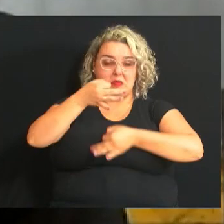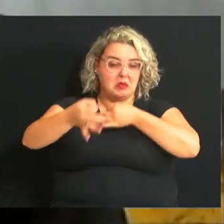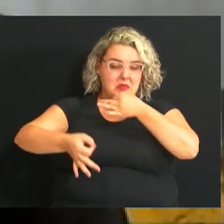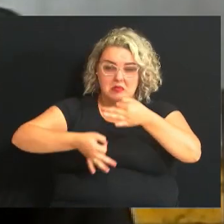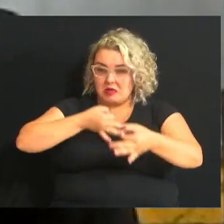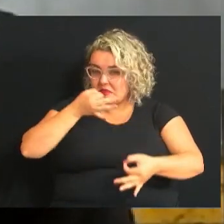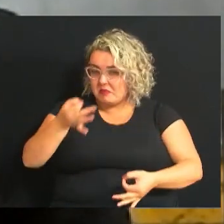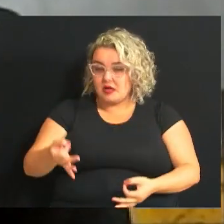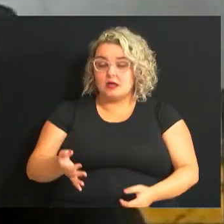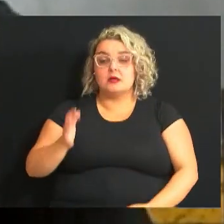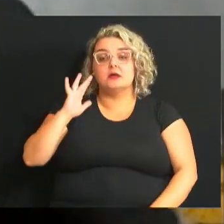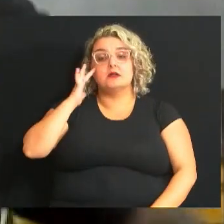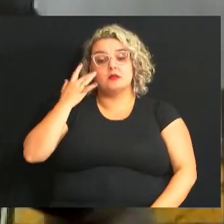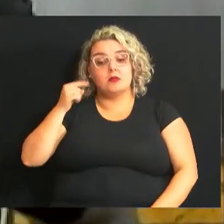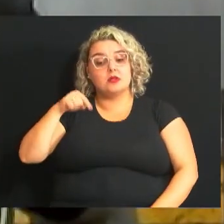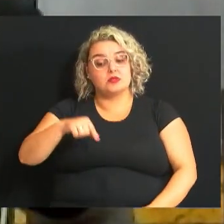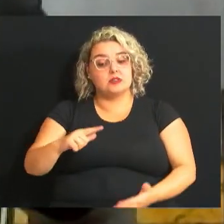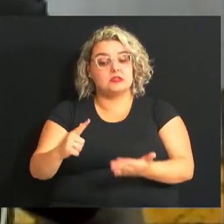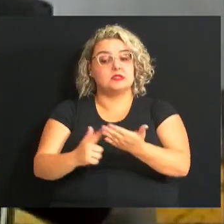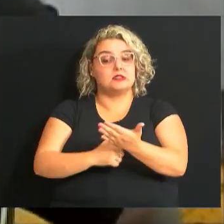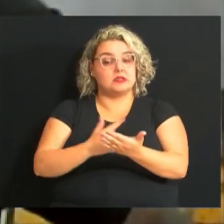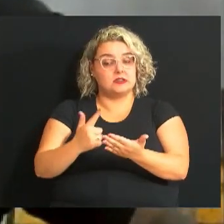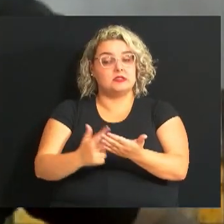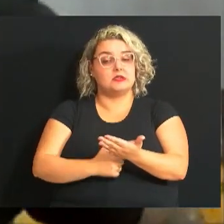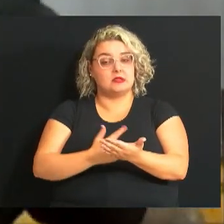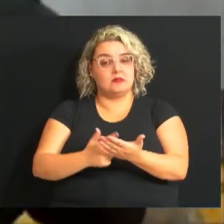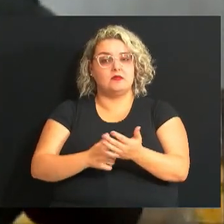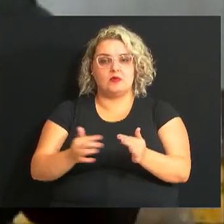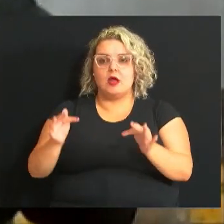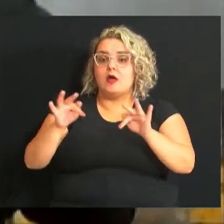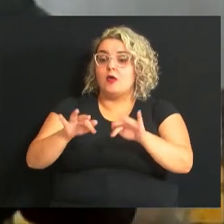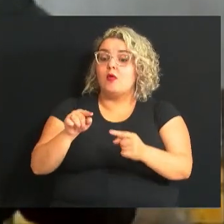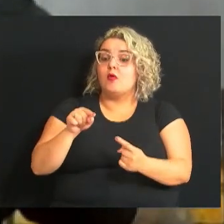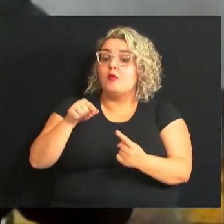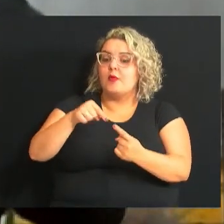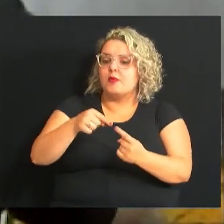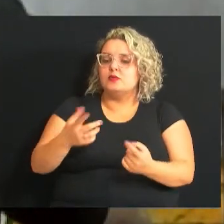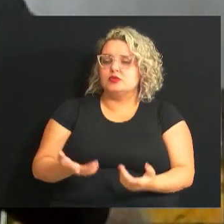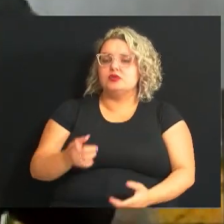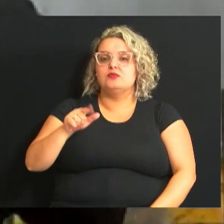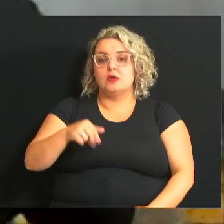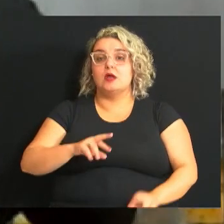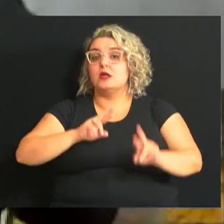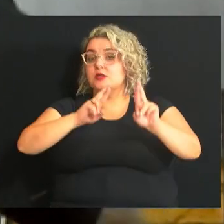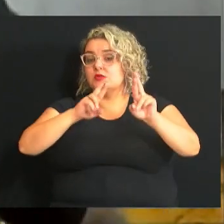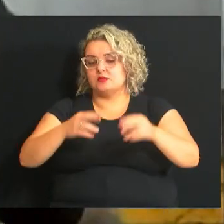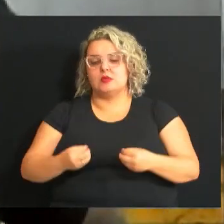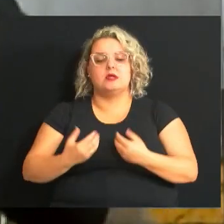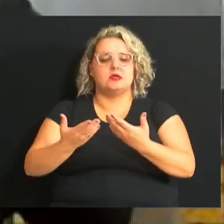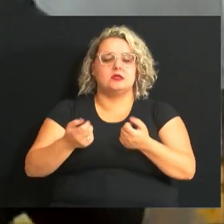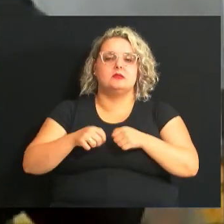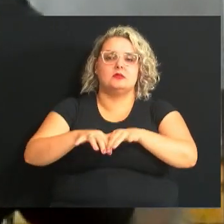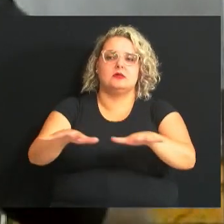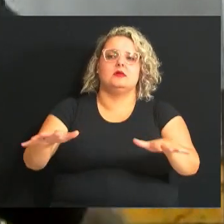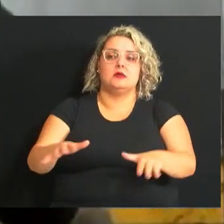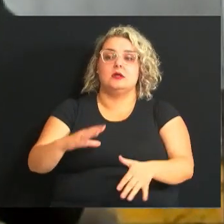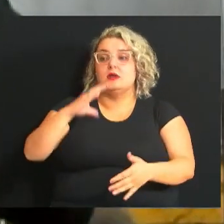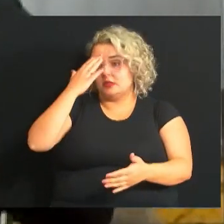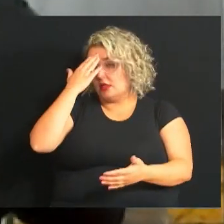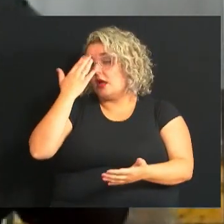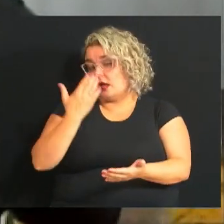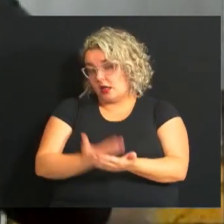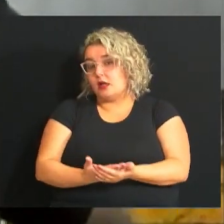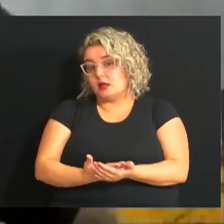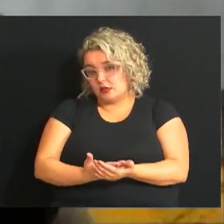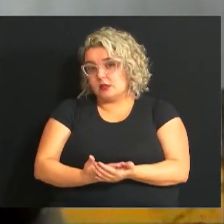acho que esse livro aqui foi, a finalidade dele é trazer esperança aí para as pessoas e você acreditar que Deus está